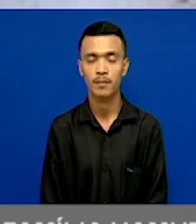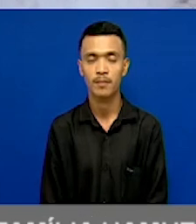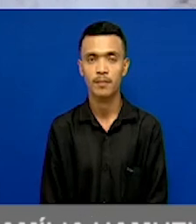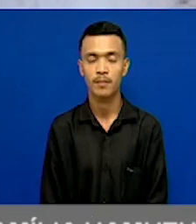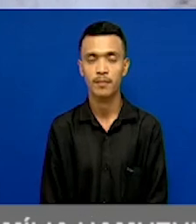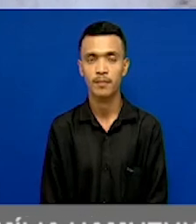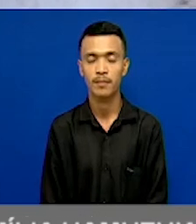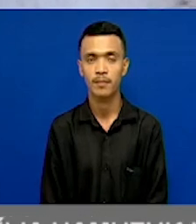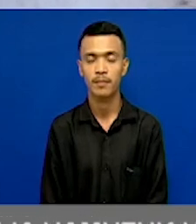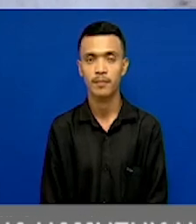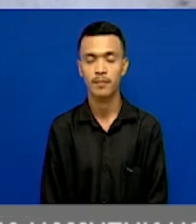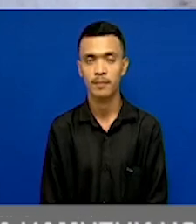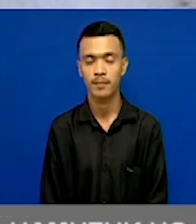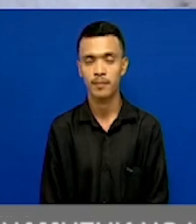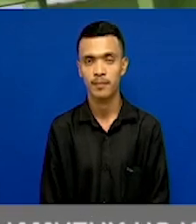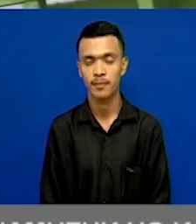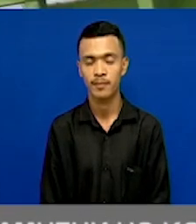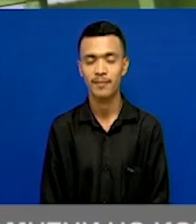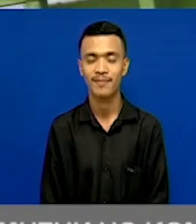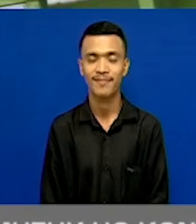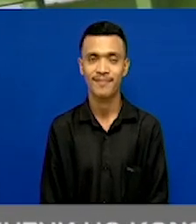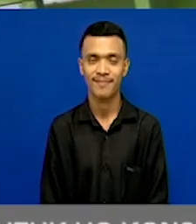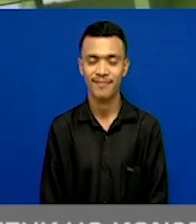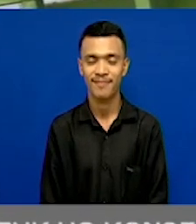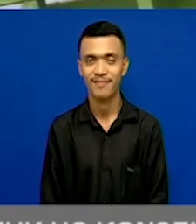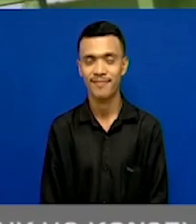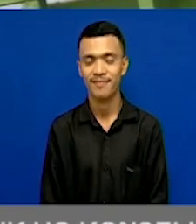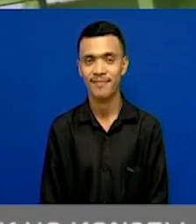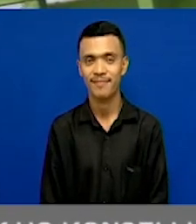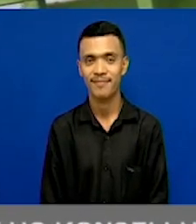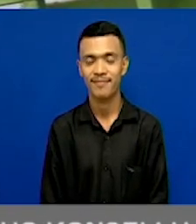Beluali, Nolasula. Manuel Guzmão, Escos Veira, RTTL.